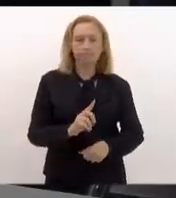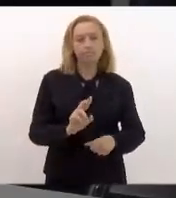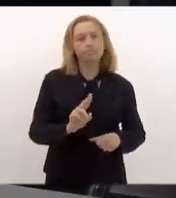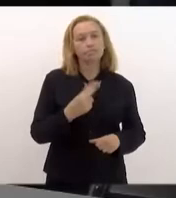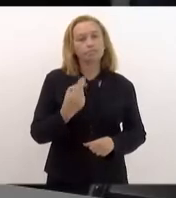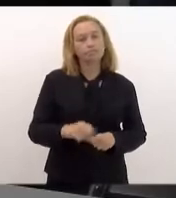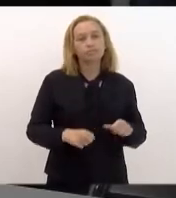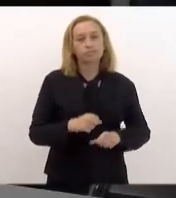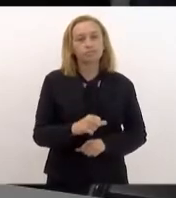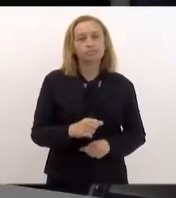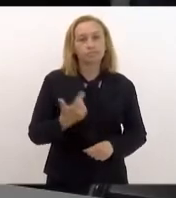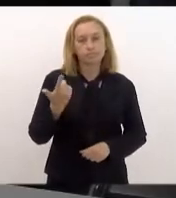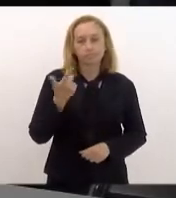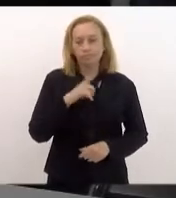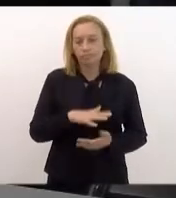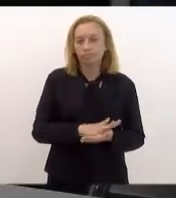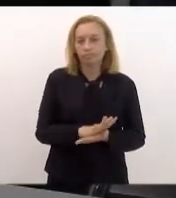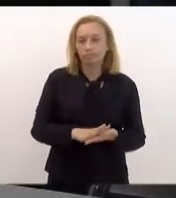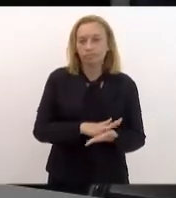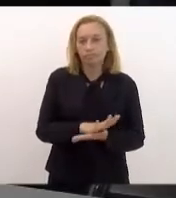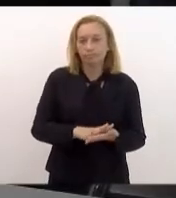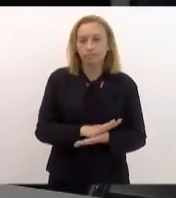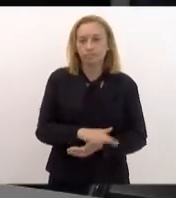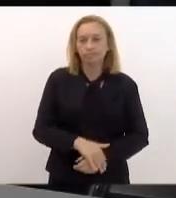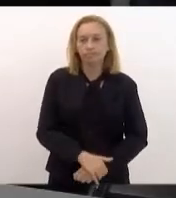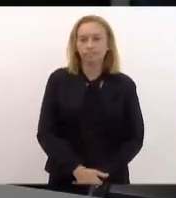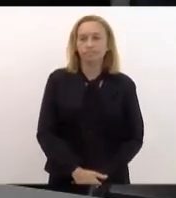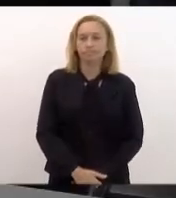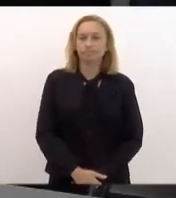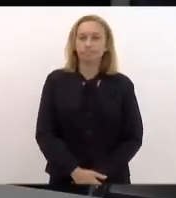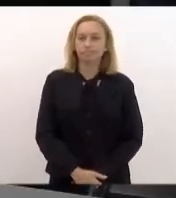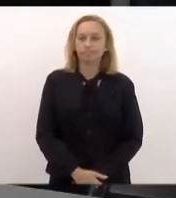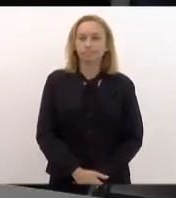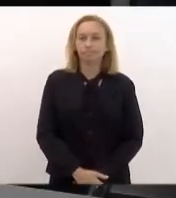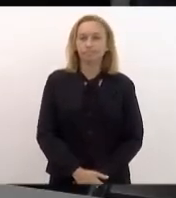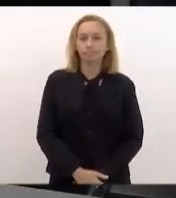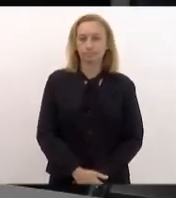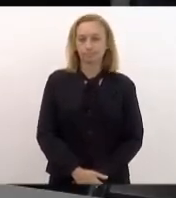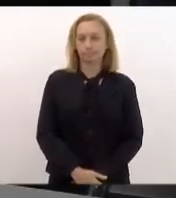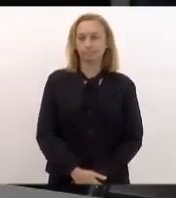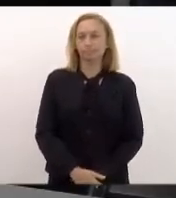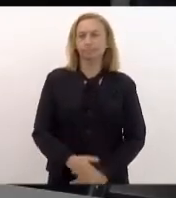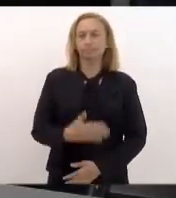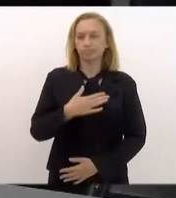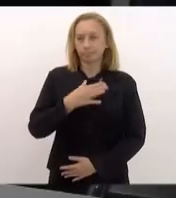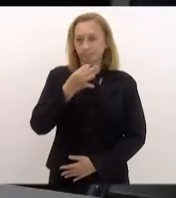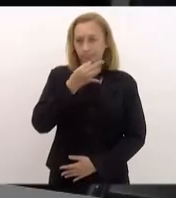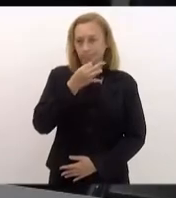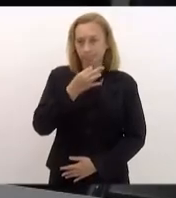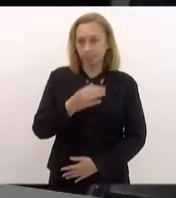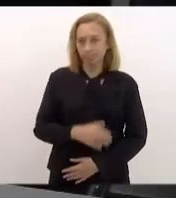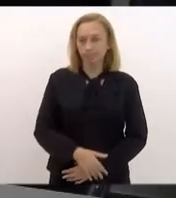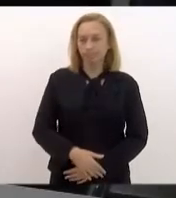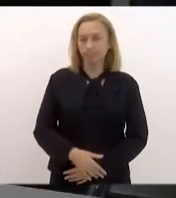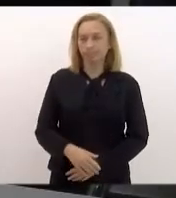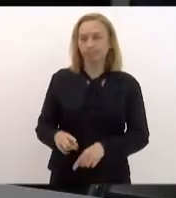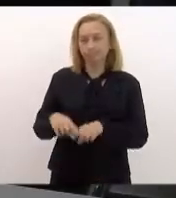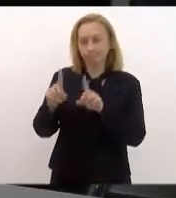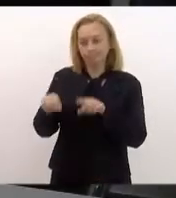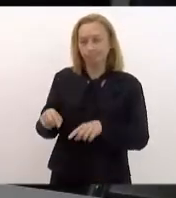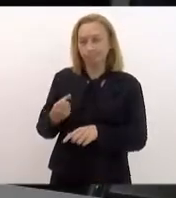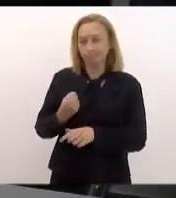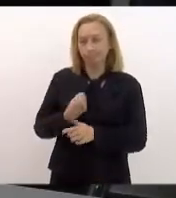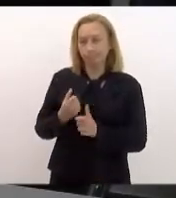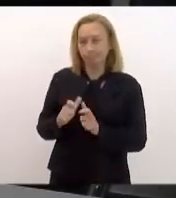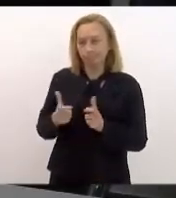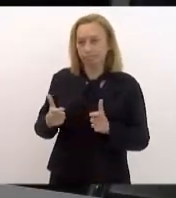não vai chegar a canto absolutamente nenhum. Era essa observação que eu queria fazer. Inclusive, às vezes fala, tem funcionário demais no Estado. Não,